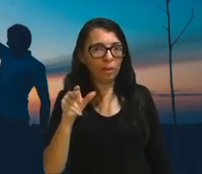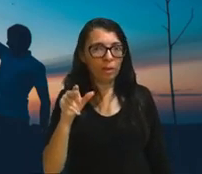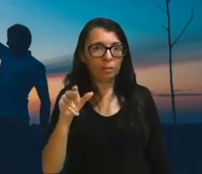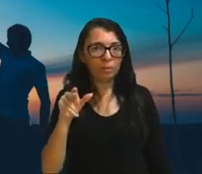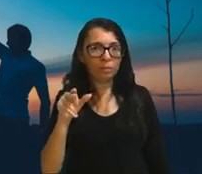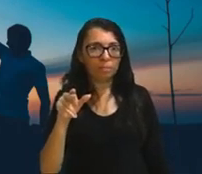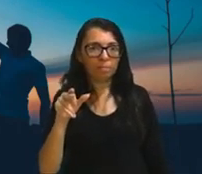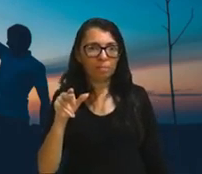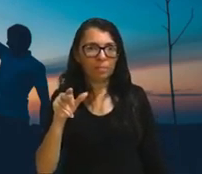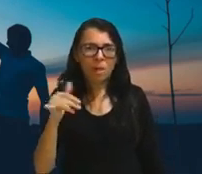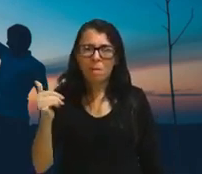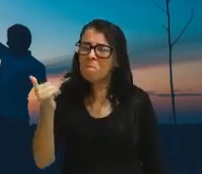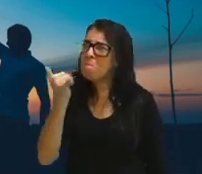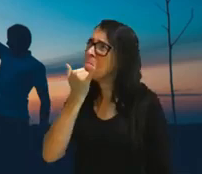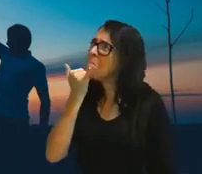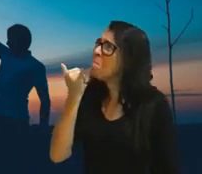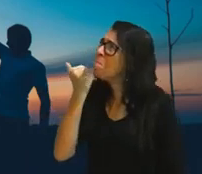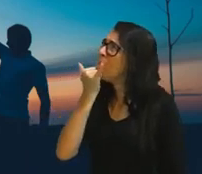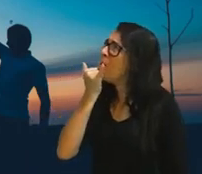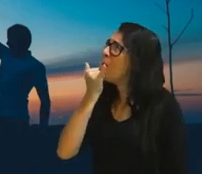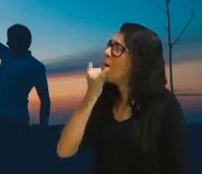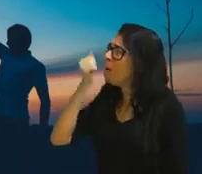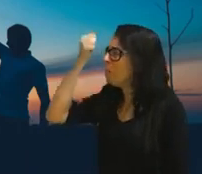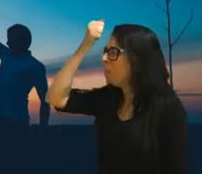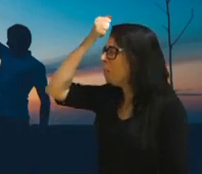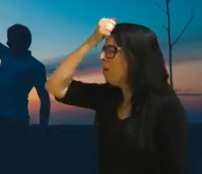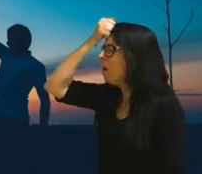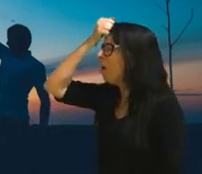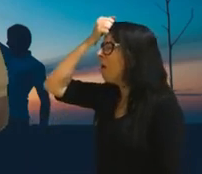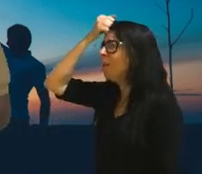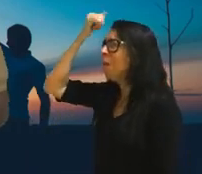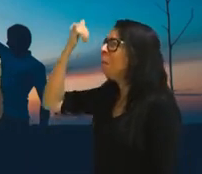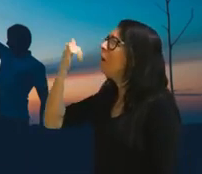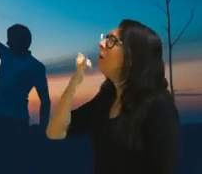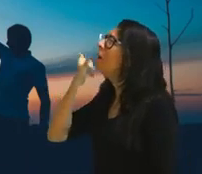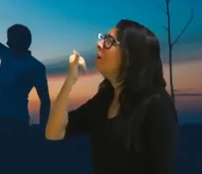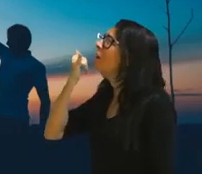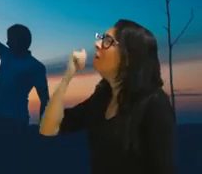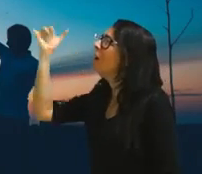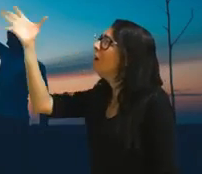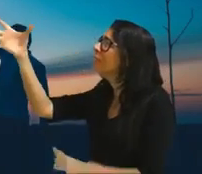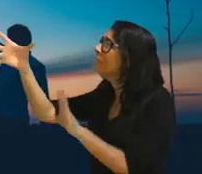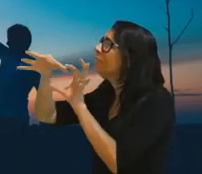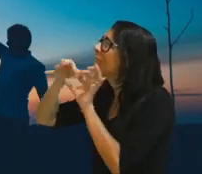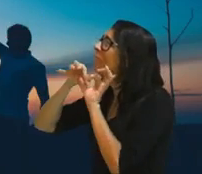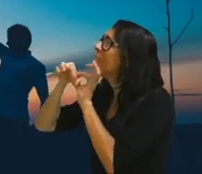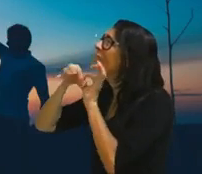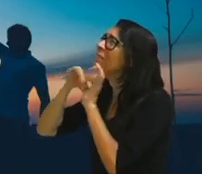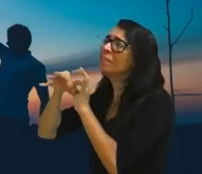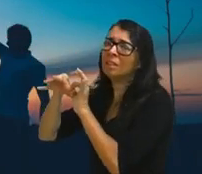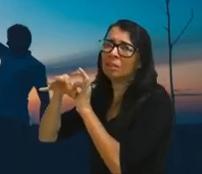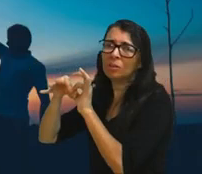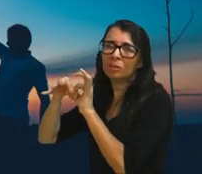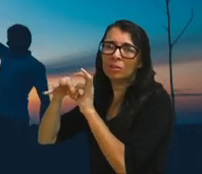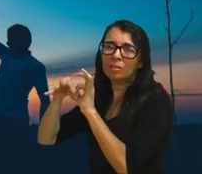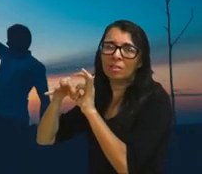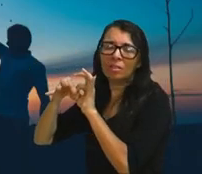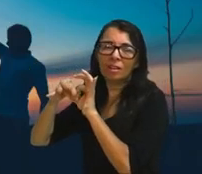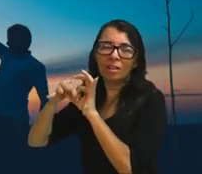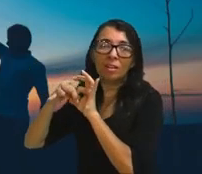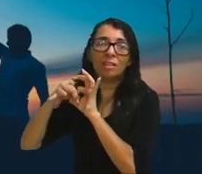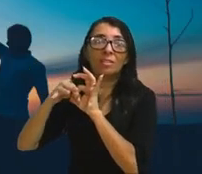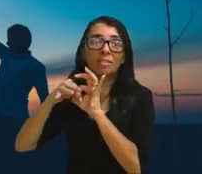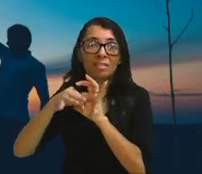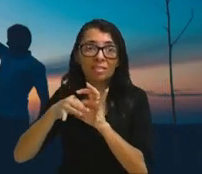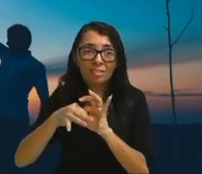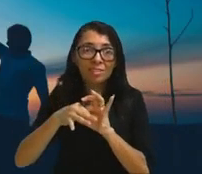há uma unidade na conversa, há uma unidade em tudo. Porque quando há